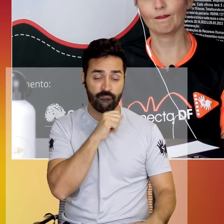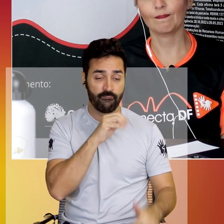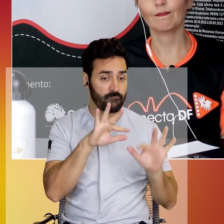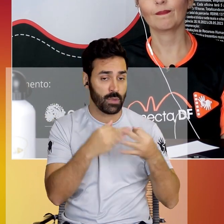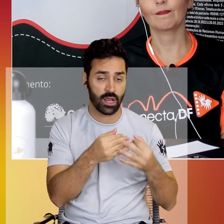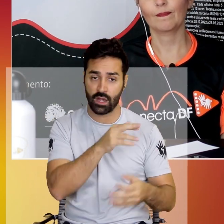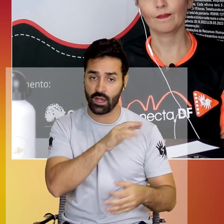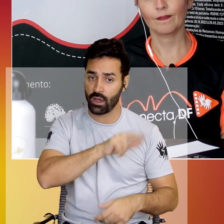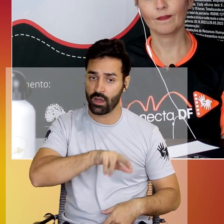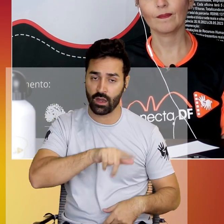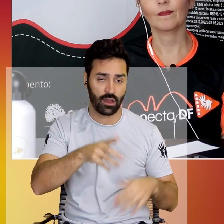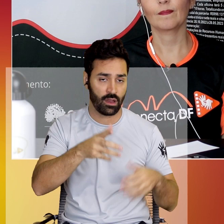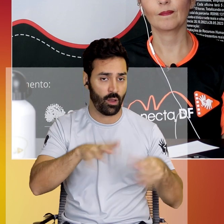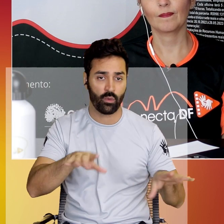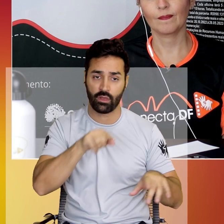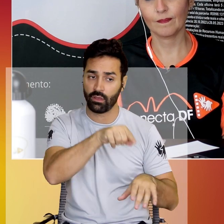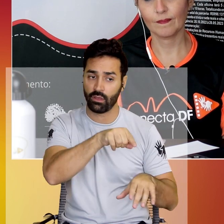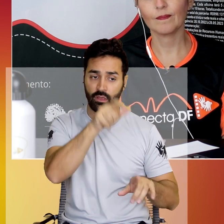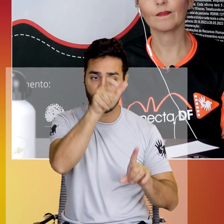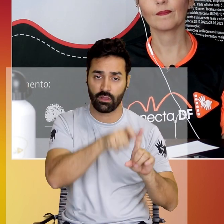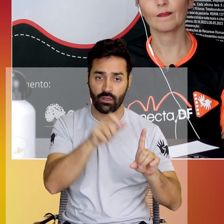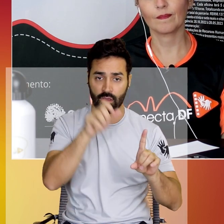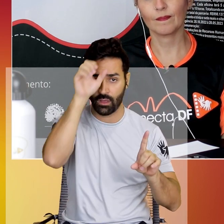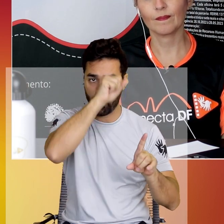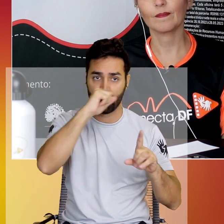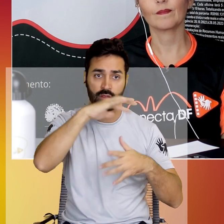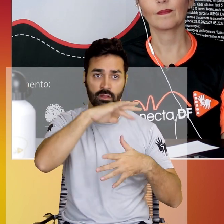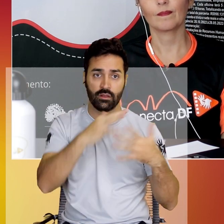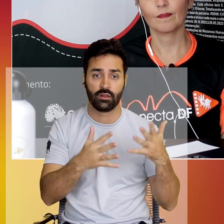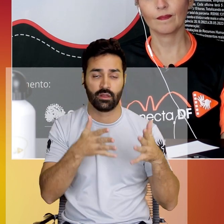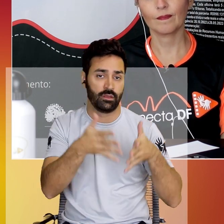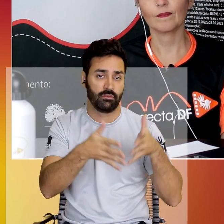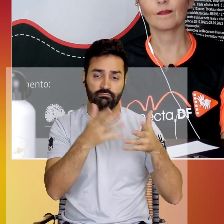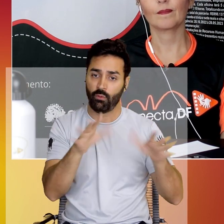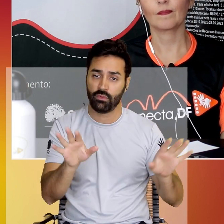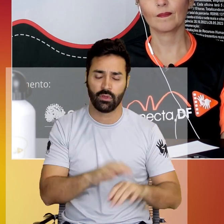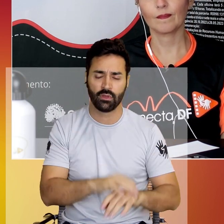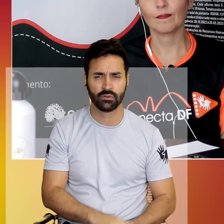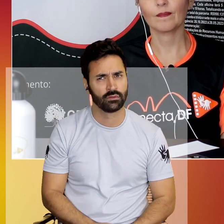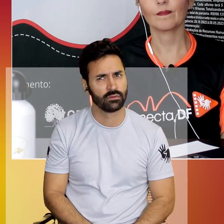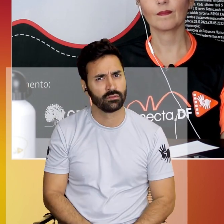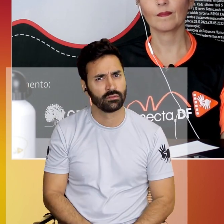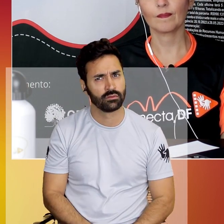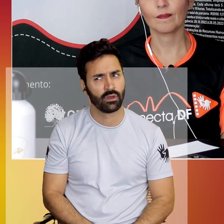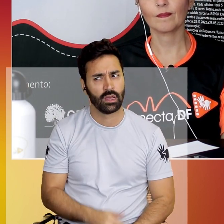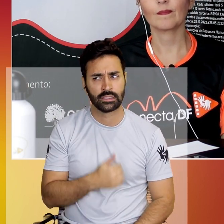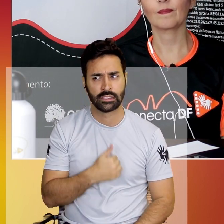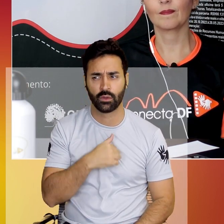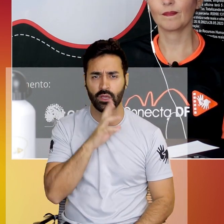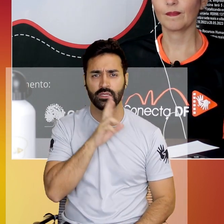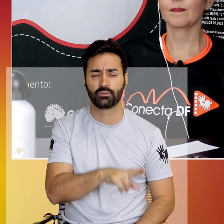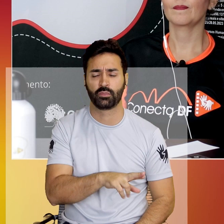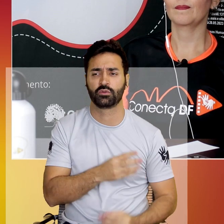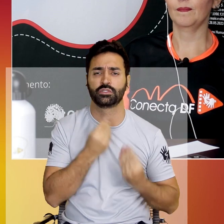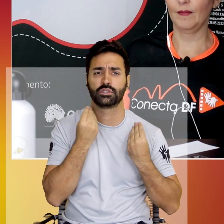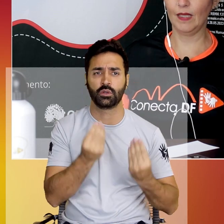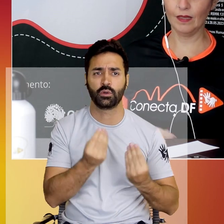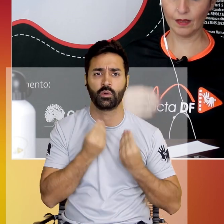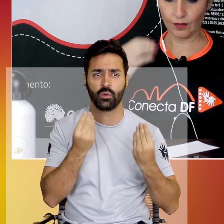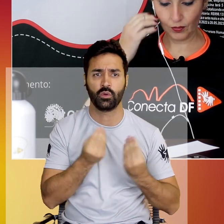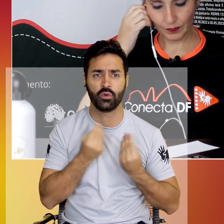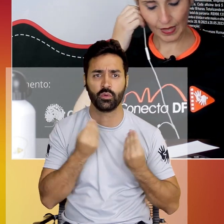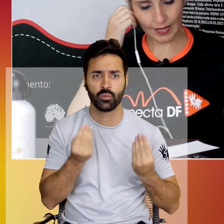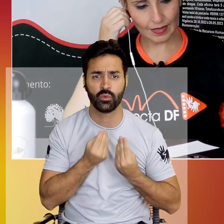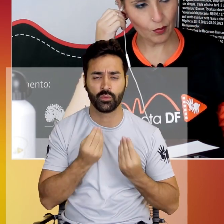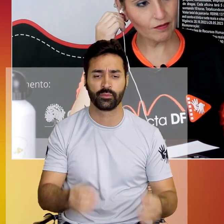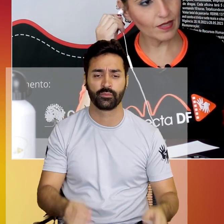quer de jeito nenhum que fale com ela em Libras. Eu falei, mas como? Como é isso, professora?